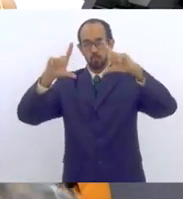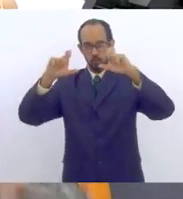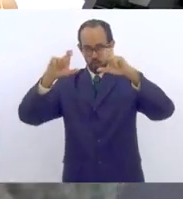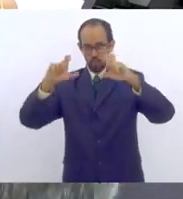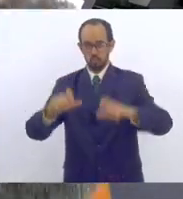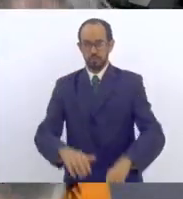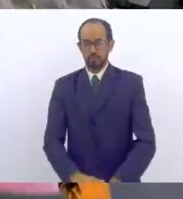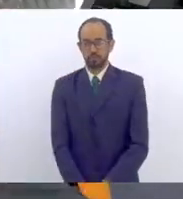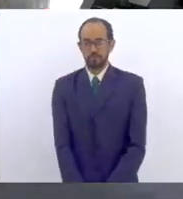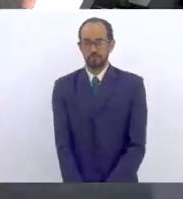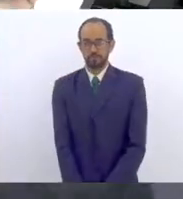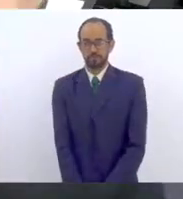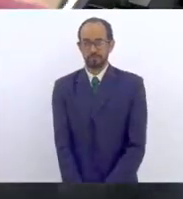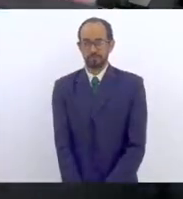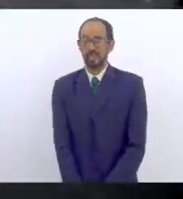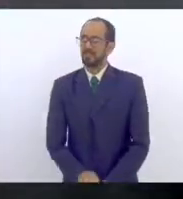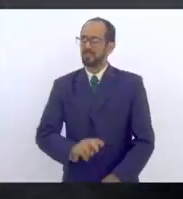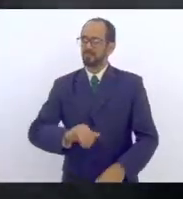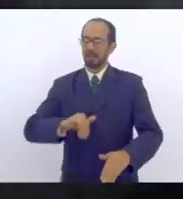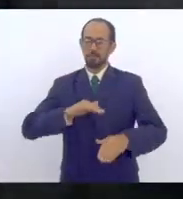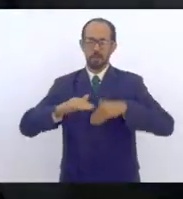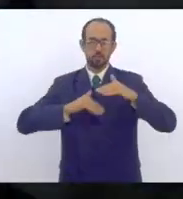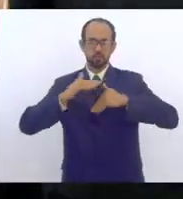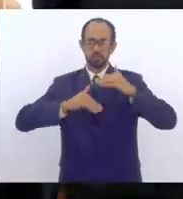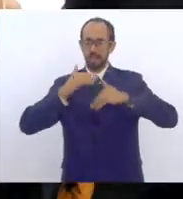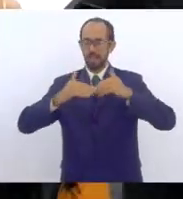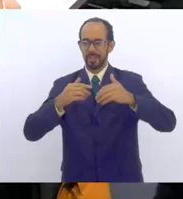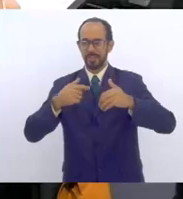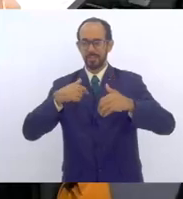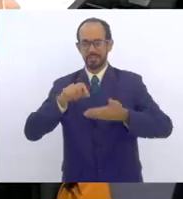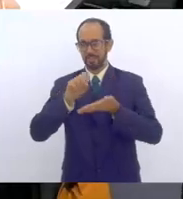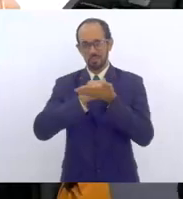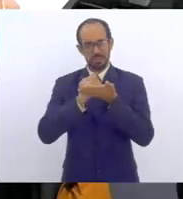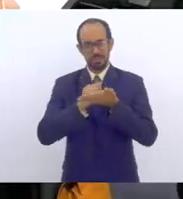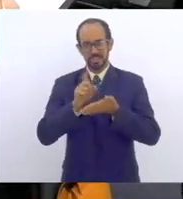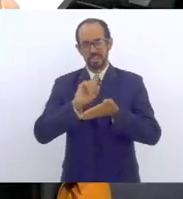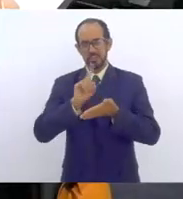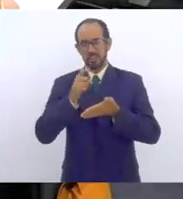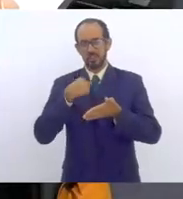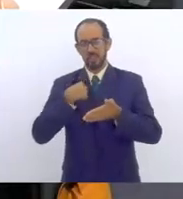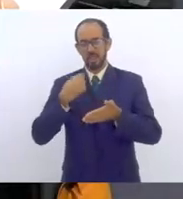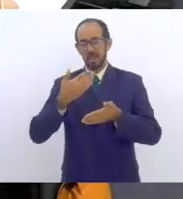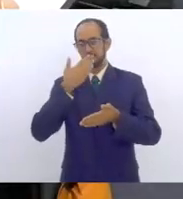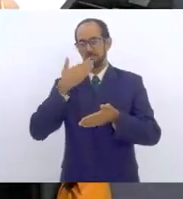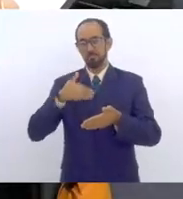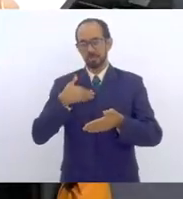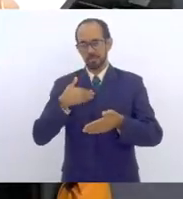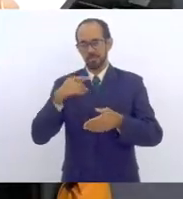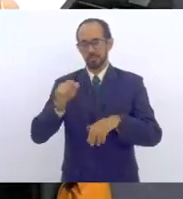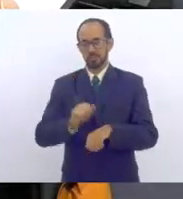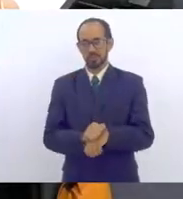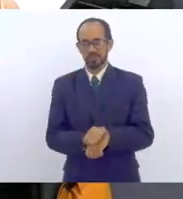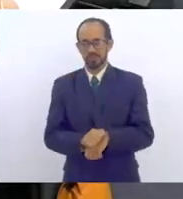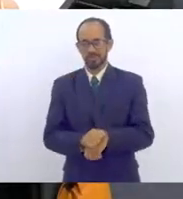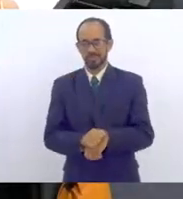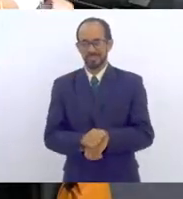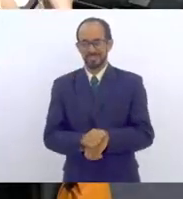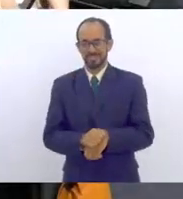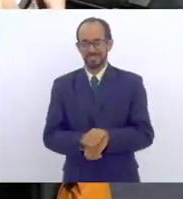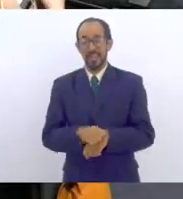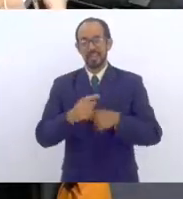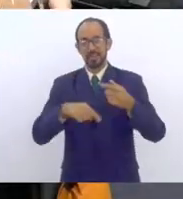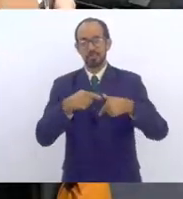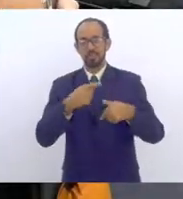então Vamos Bagunçar aqui ele não tava escrito Não isso foi eu que decidi agora ela mandou eu convidar para o coffee break eu falei na foto eu vou